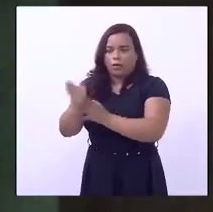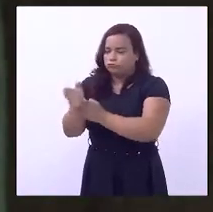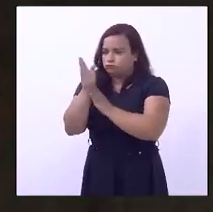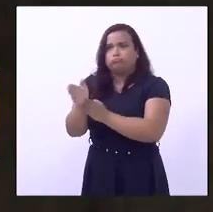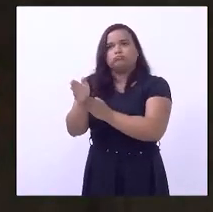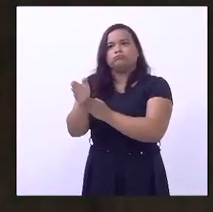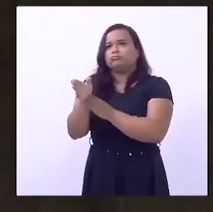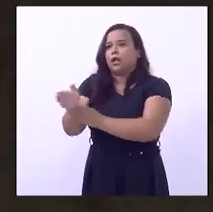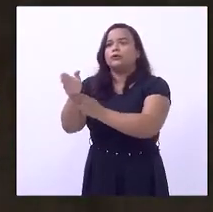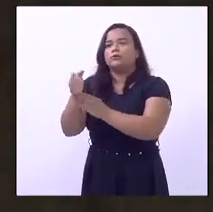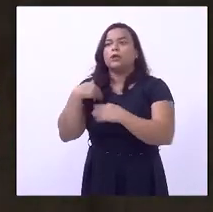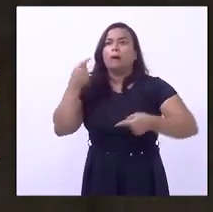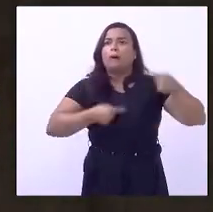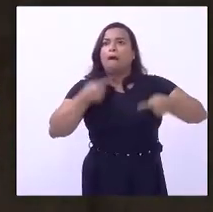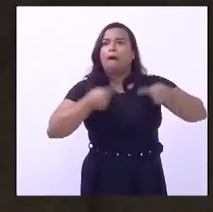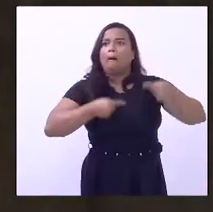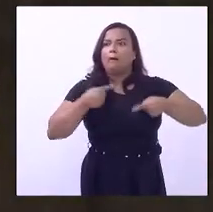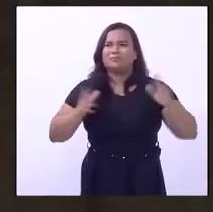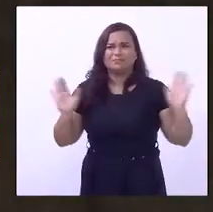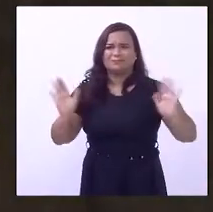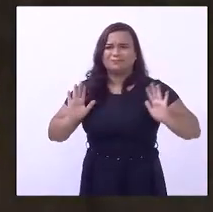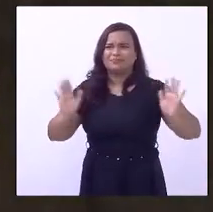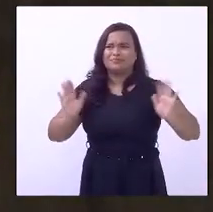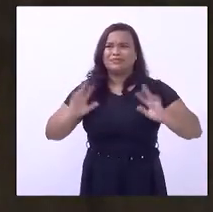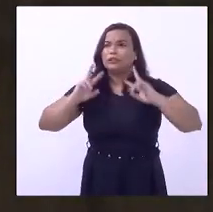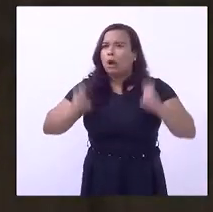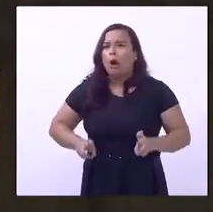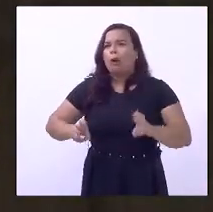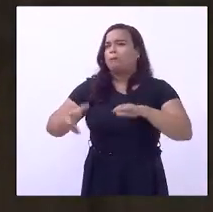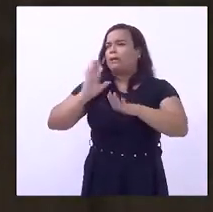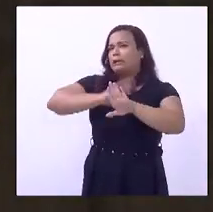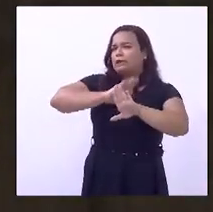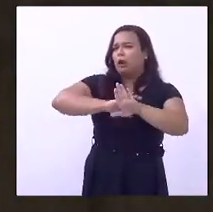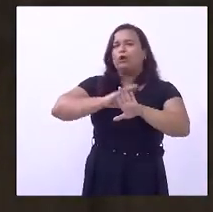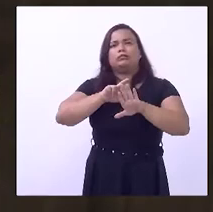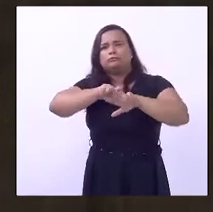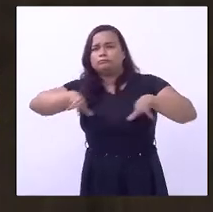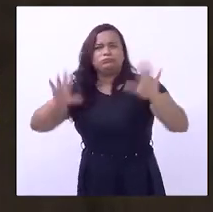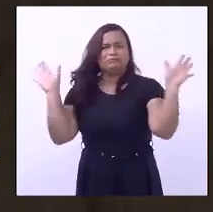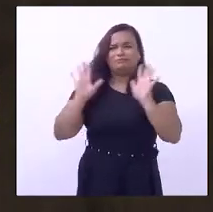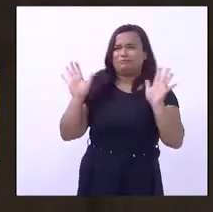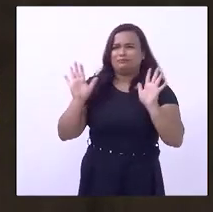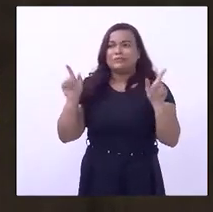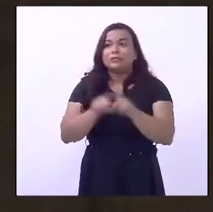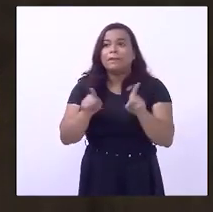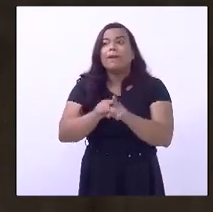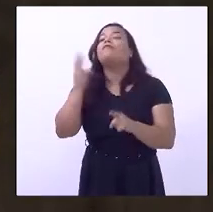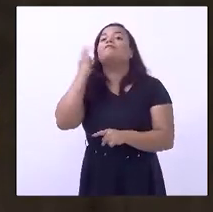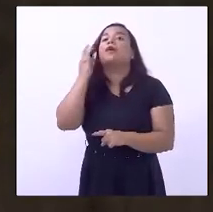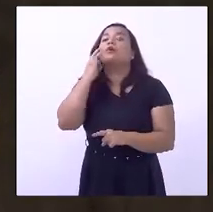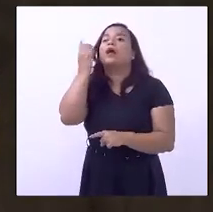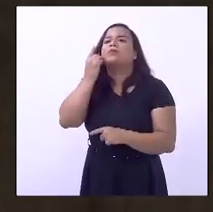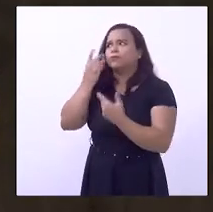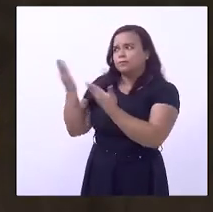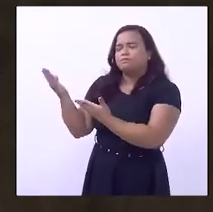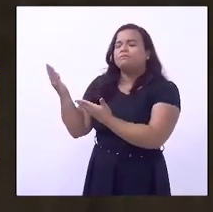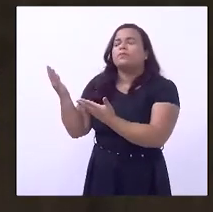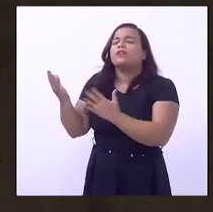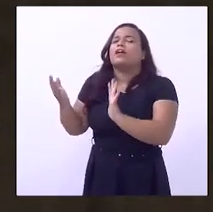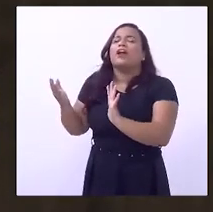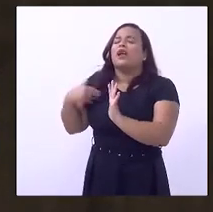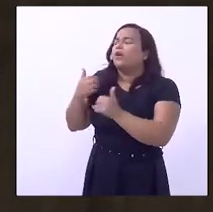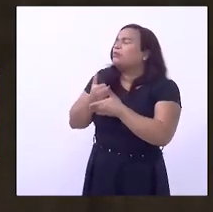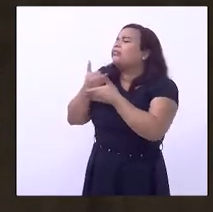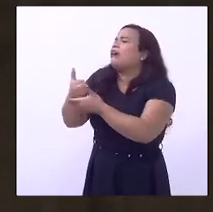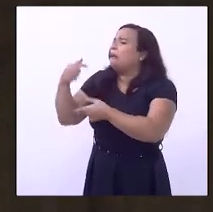trazer uma discussão tão dicotômica sob o ponto de vista ideológico, muito menos, deputado Valdec, trazer uma